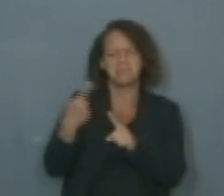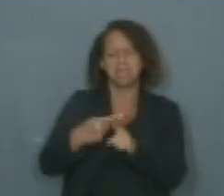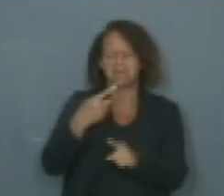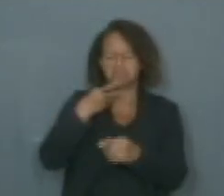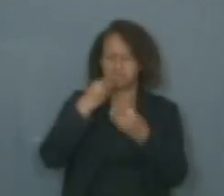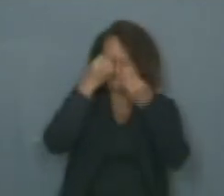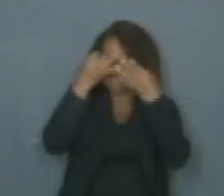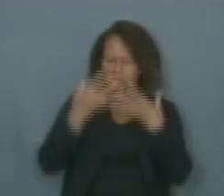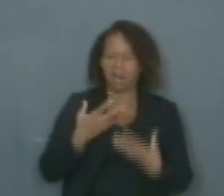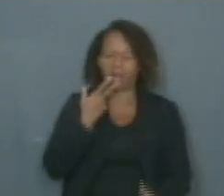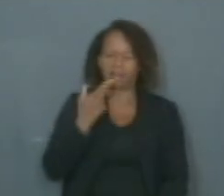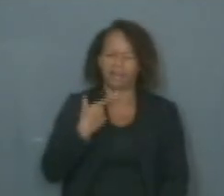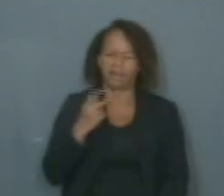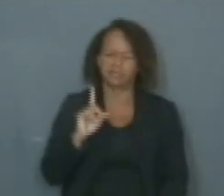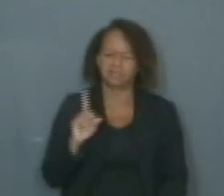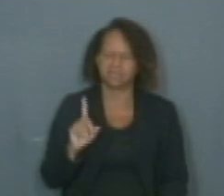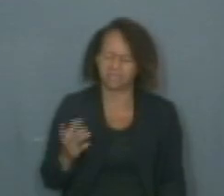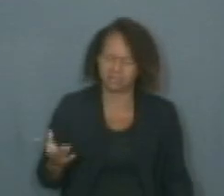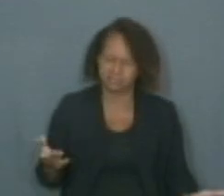não é?